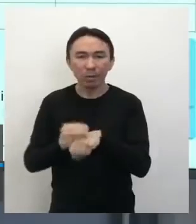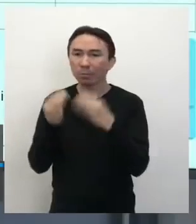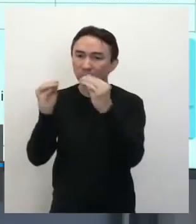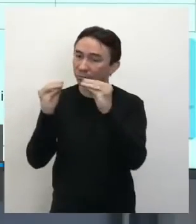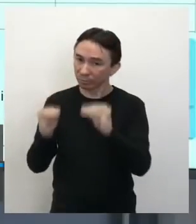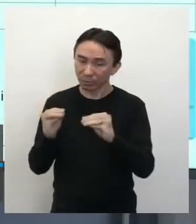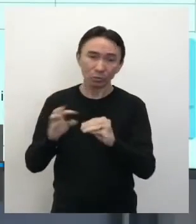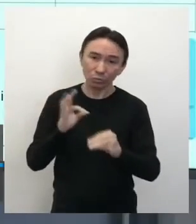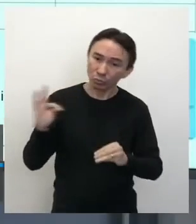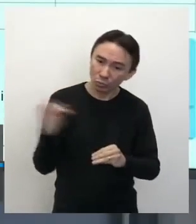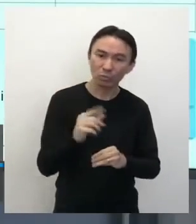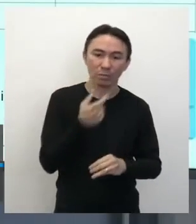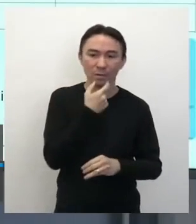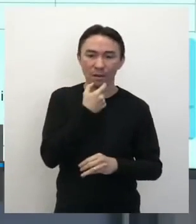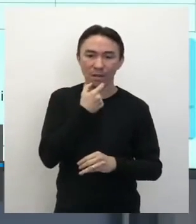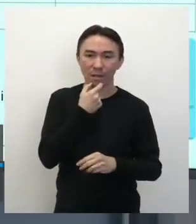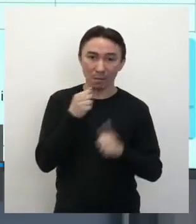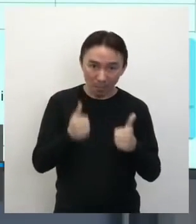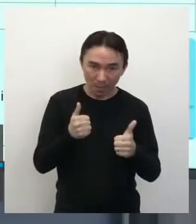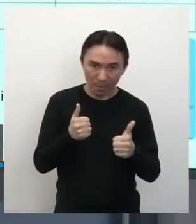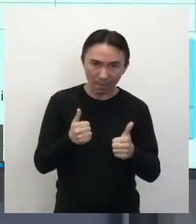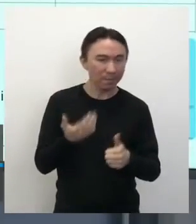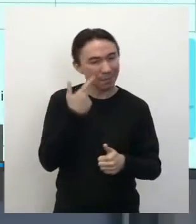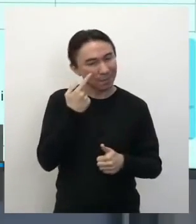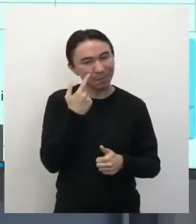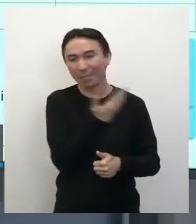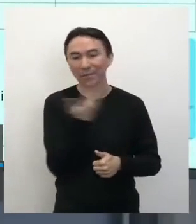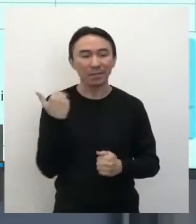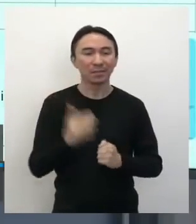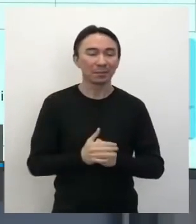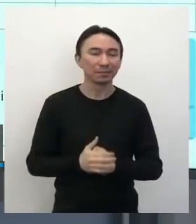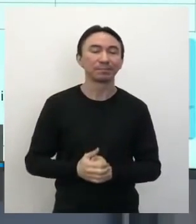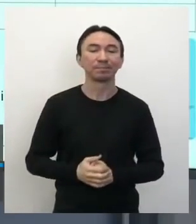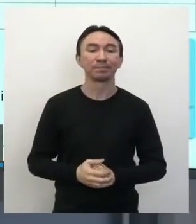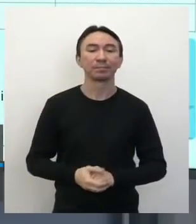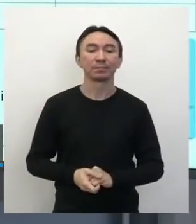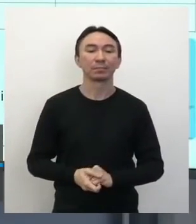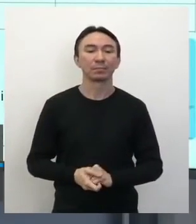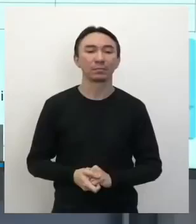Oceania, escrevam no chat, vamos ver o vídeo, vão escrevendo enquanto isso e a gente já volta.